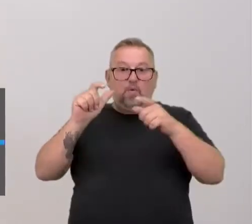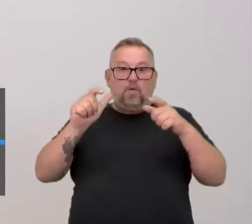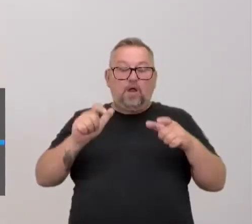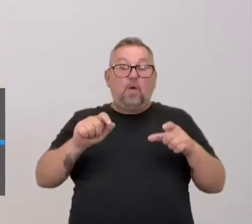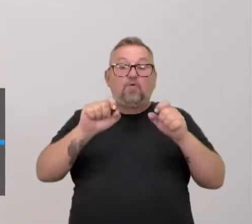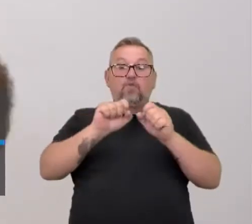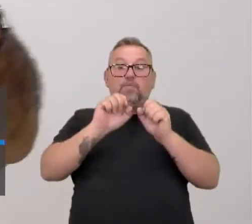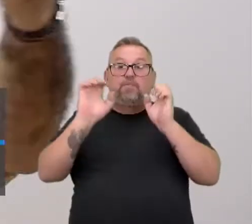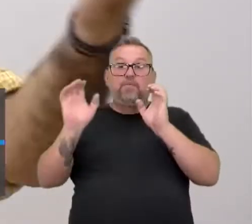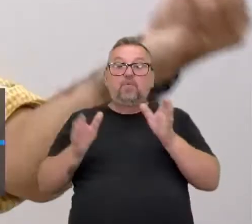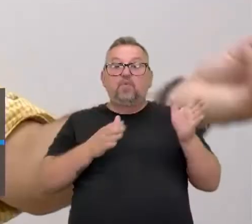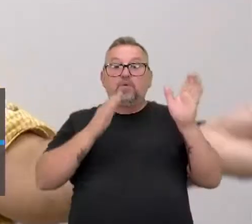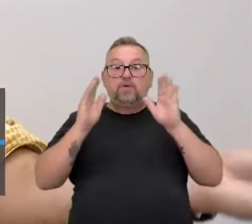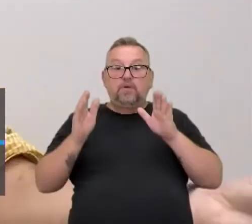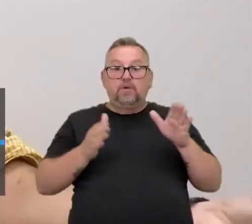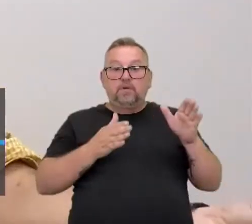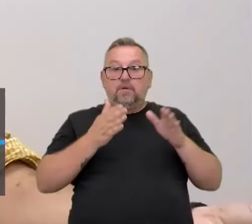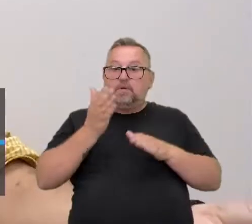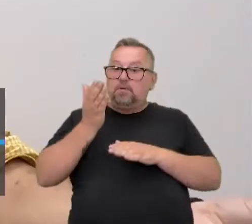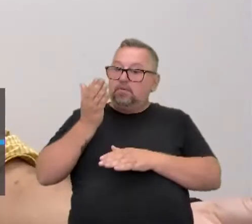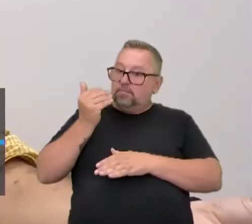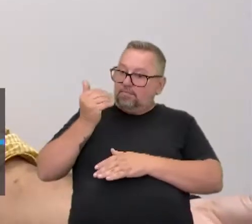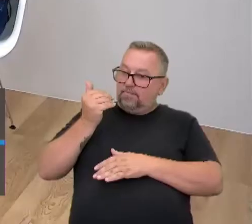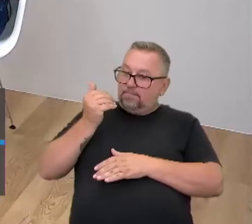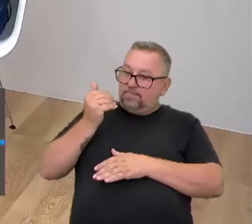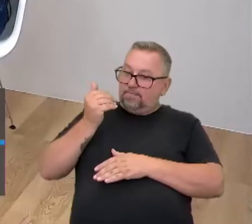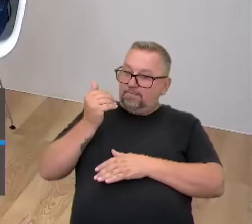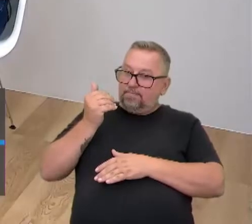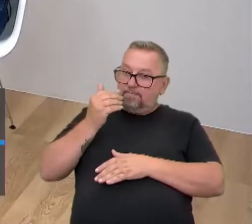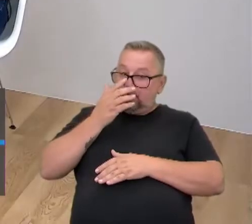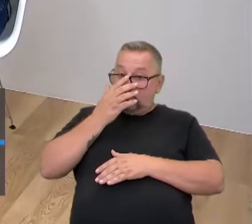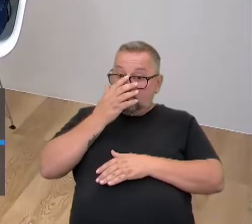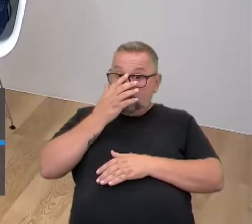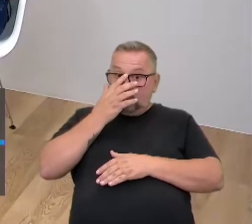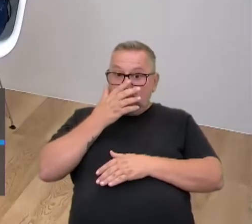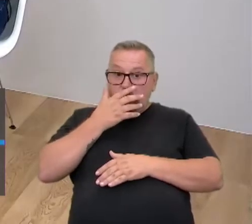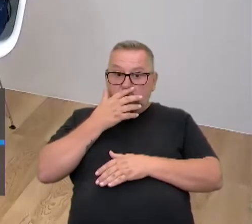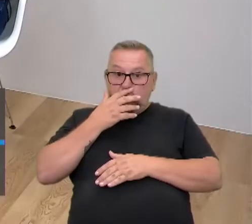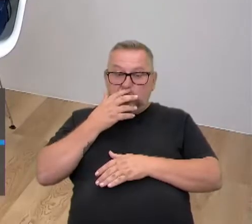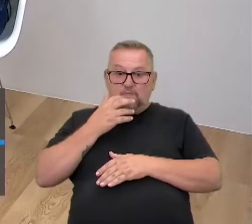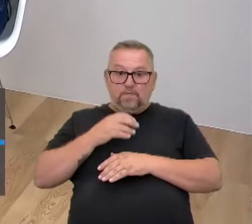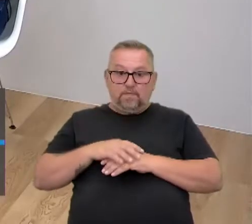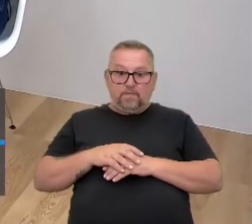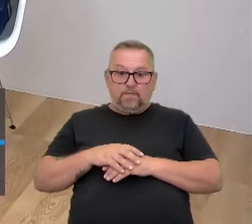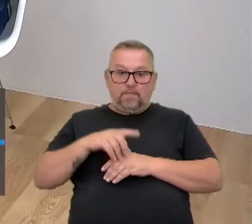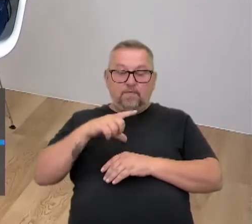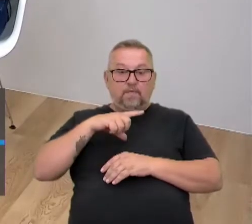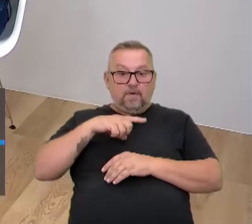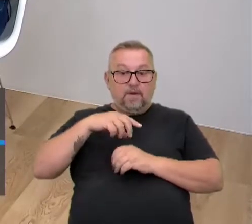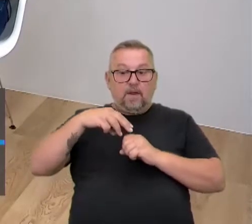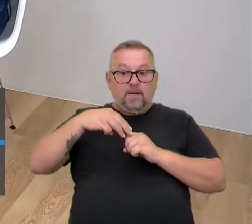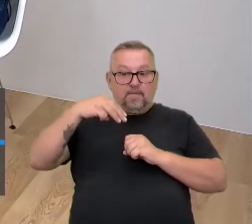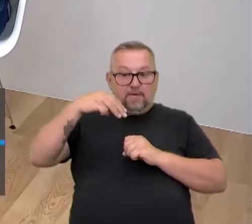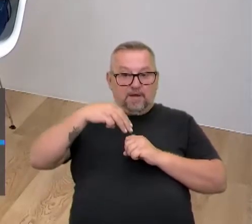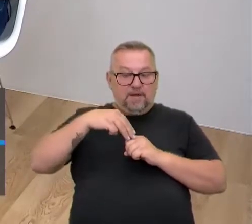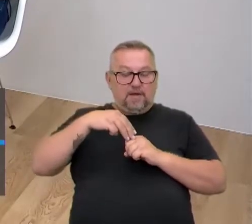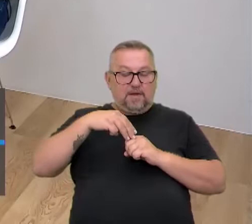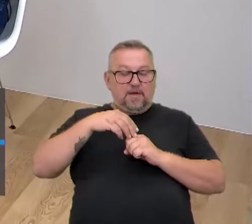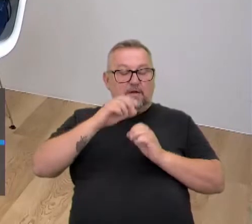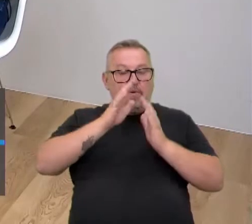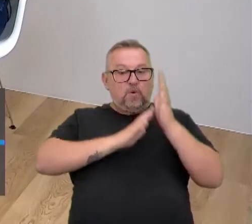de produção é o local da habitação. Tá. Então, você tem mestres,